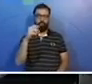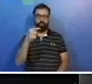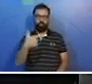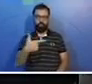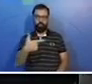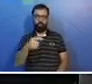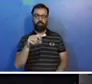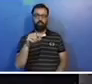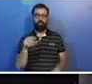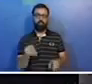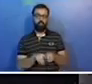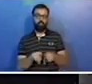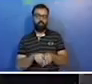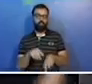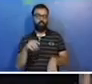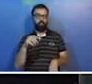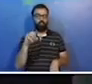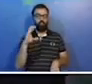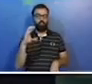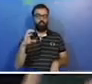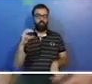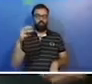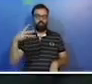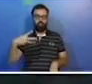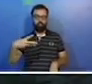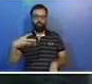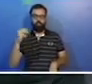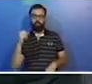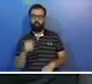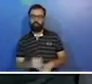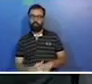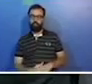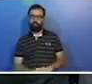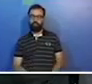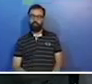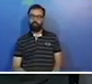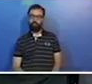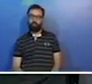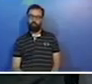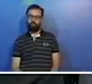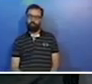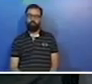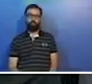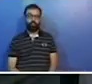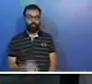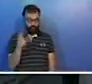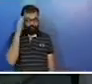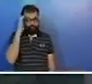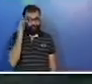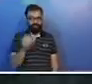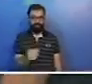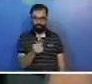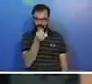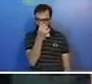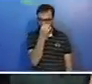as posições de consumidores secundários e consumidores terciários. Beleza?